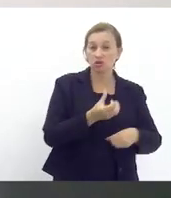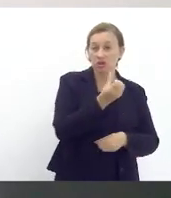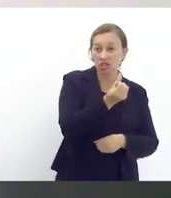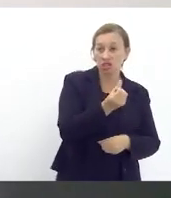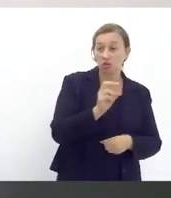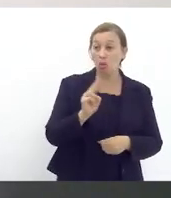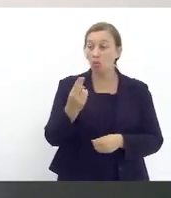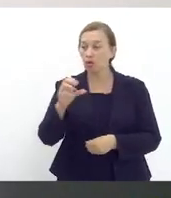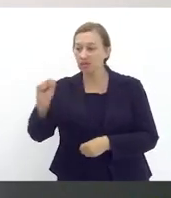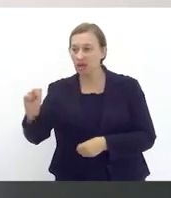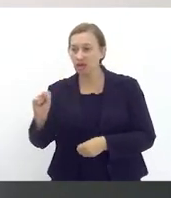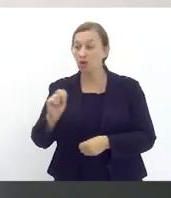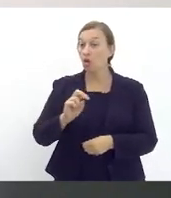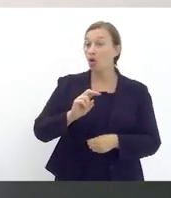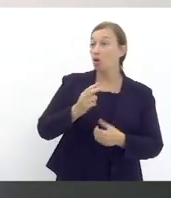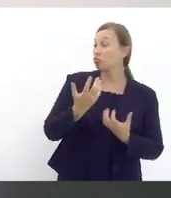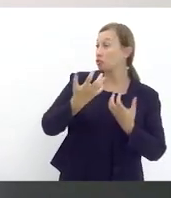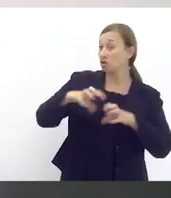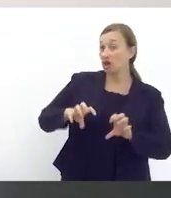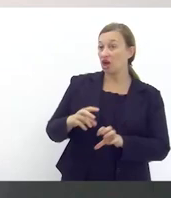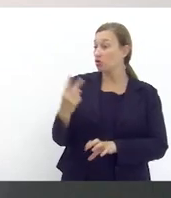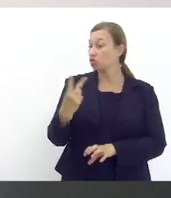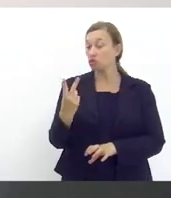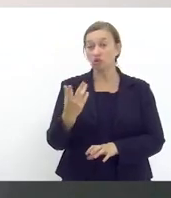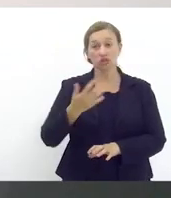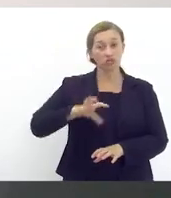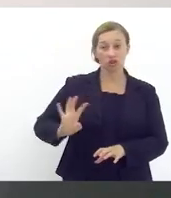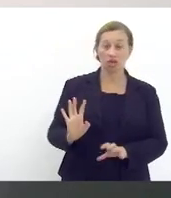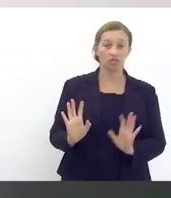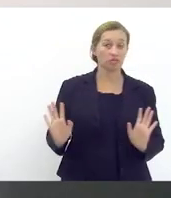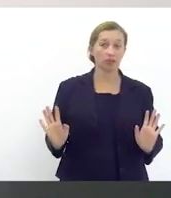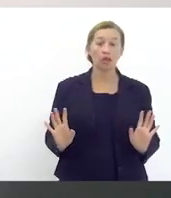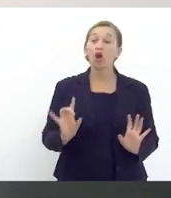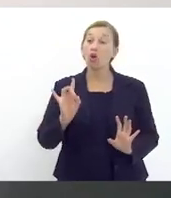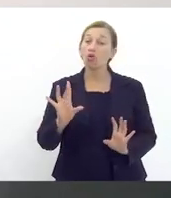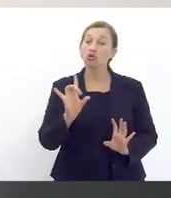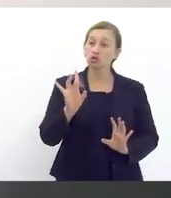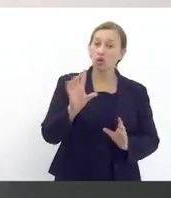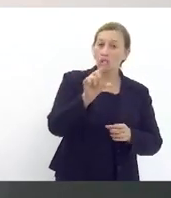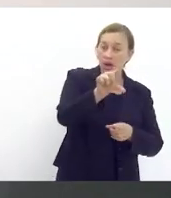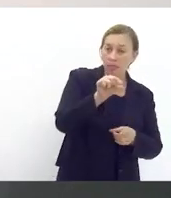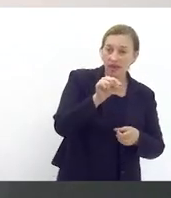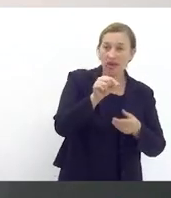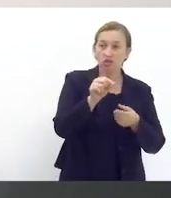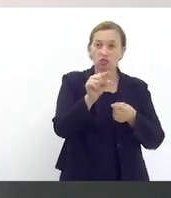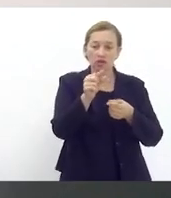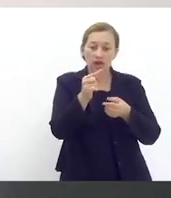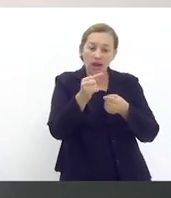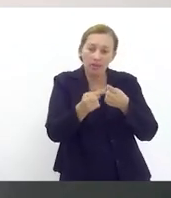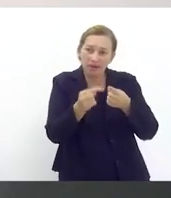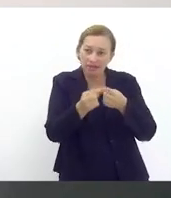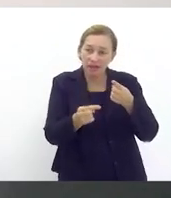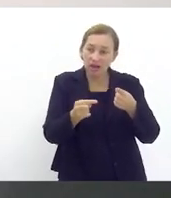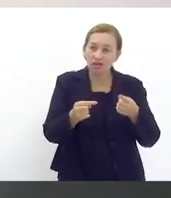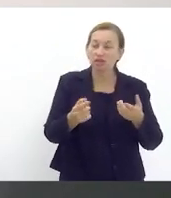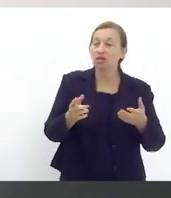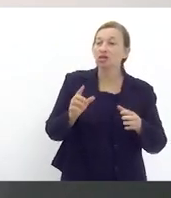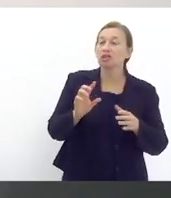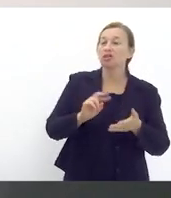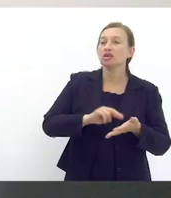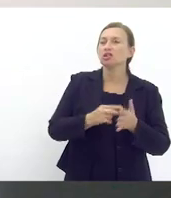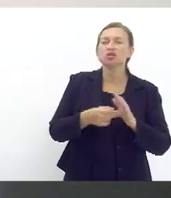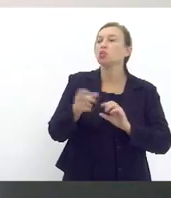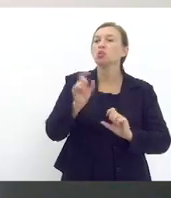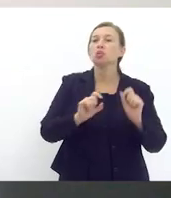antigo oitava mas não pega 100% dele ou pega e artigo 6º mas não pega 100% dele que que faz com esses recursos